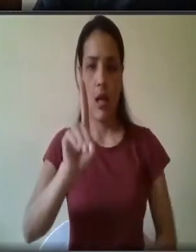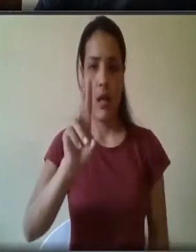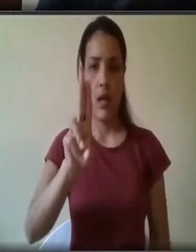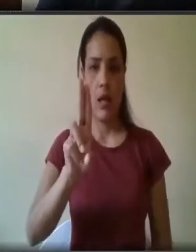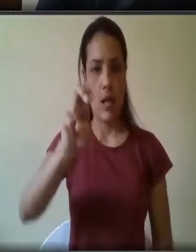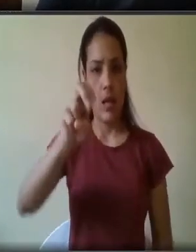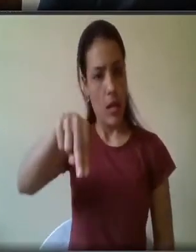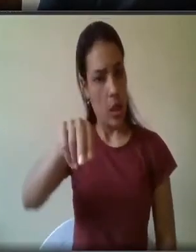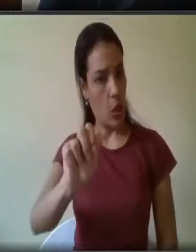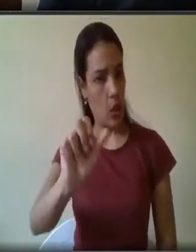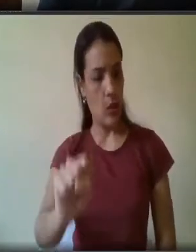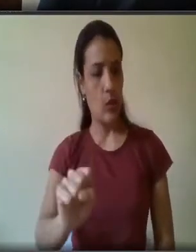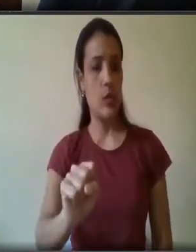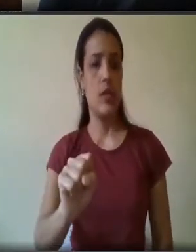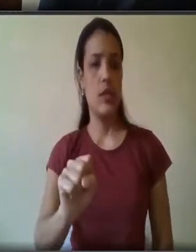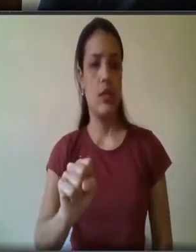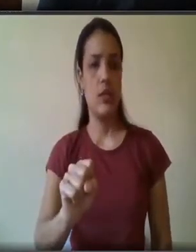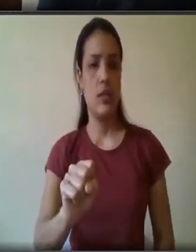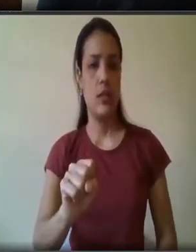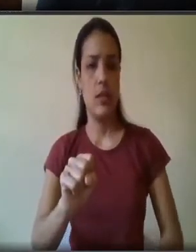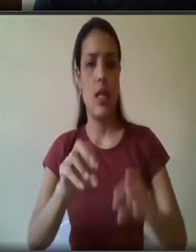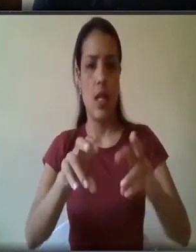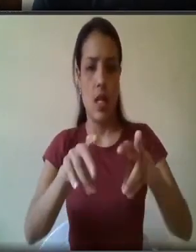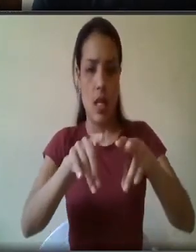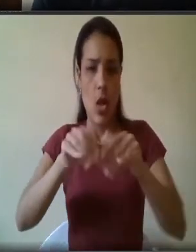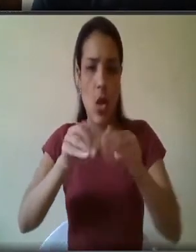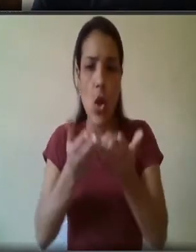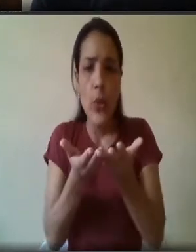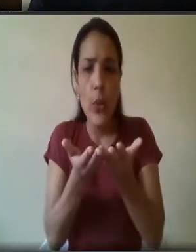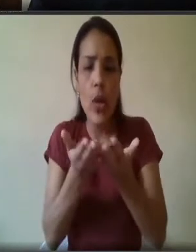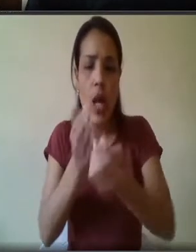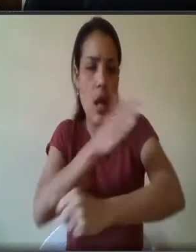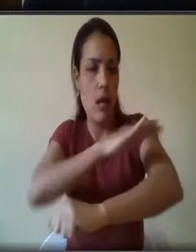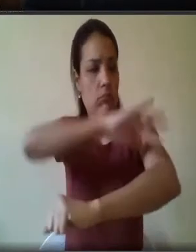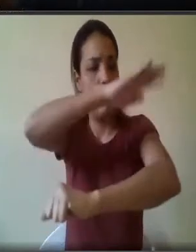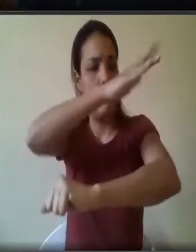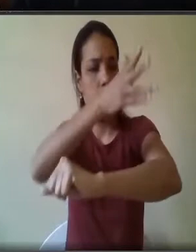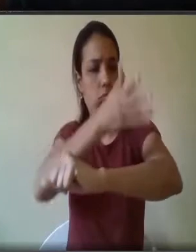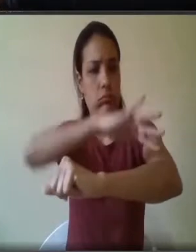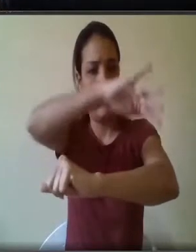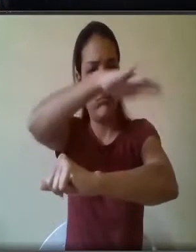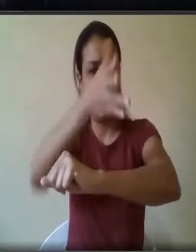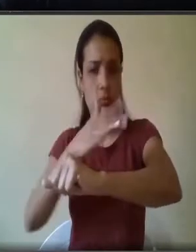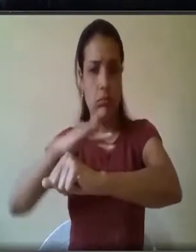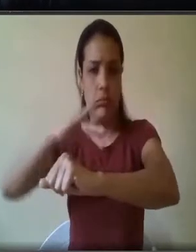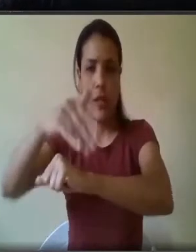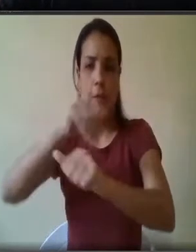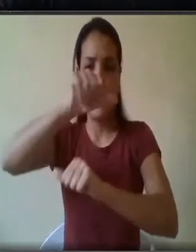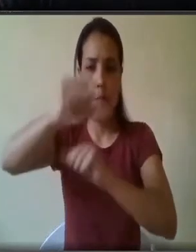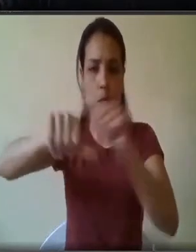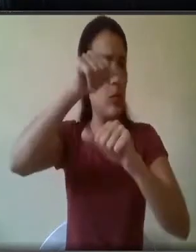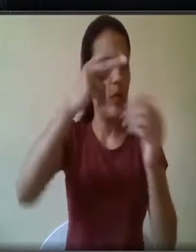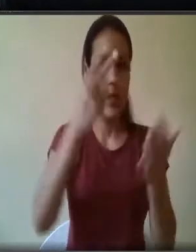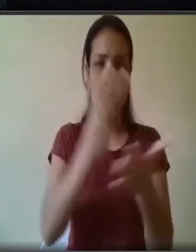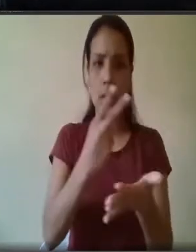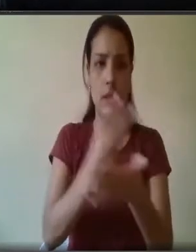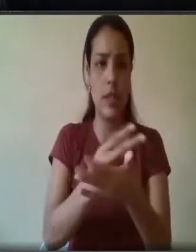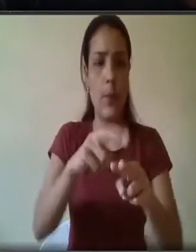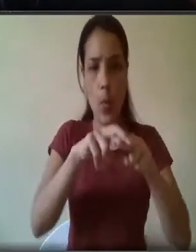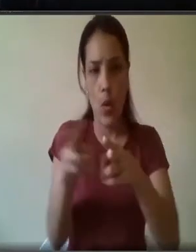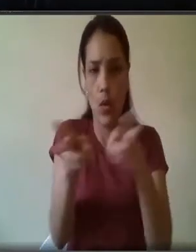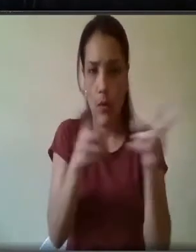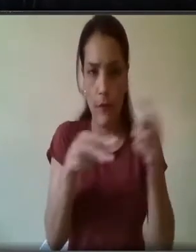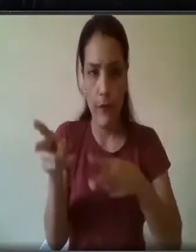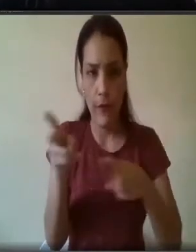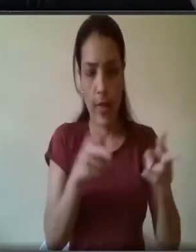vai moldando o relevo, vai esculpindo o relevo aqui na superfície. As geleiras também. Tá? E aí,